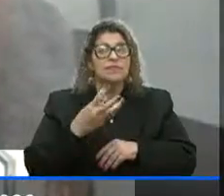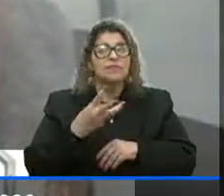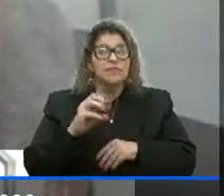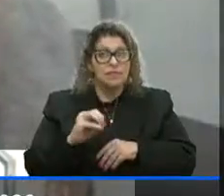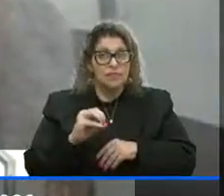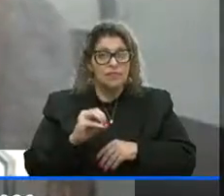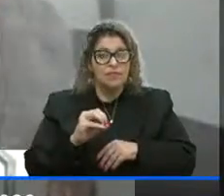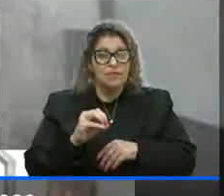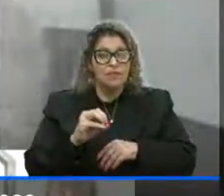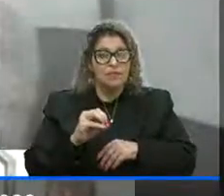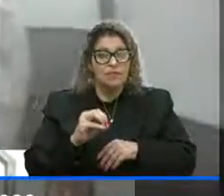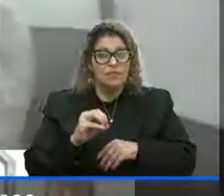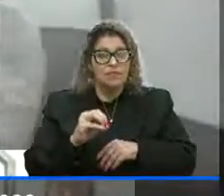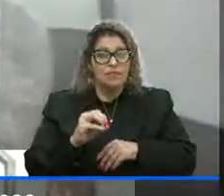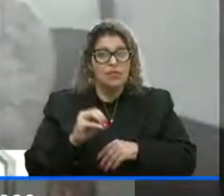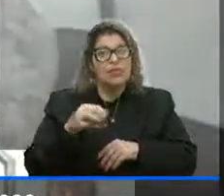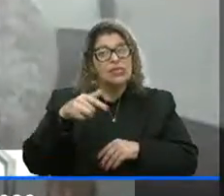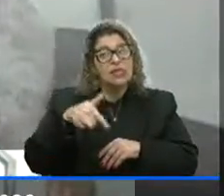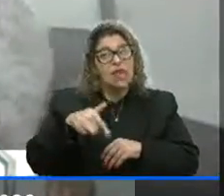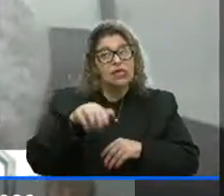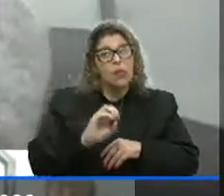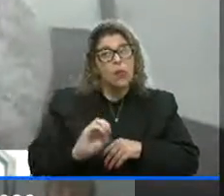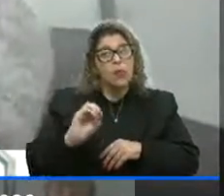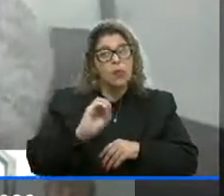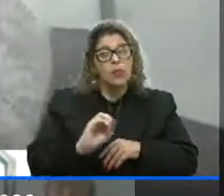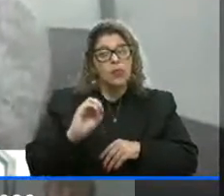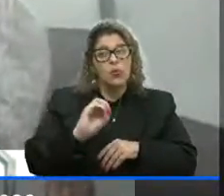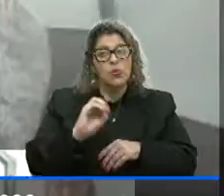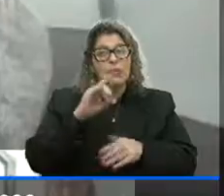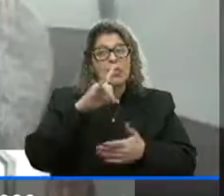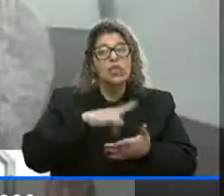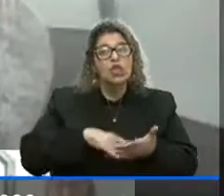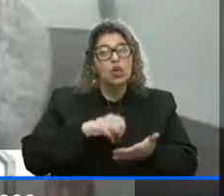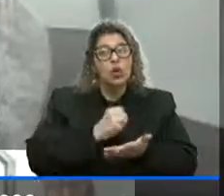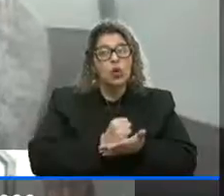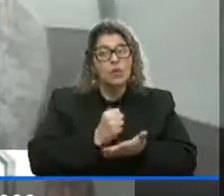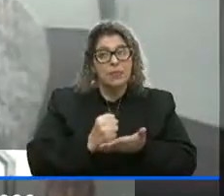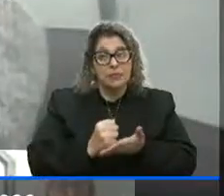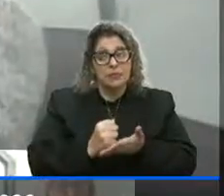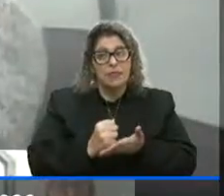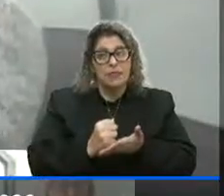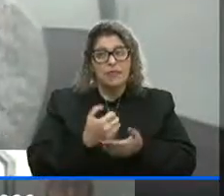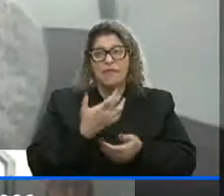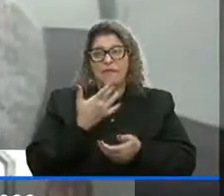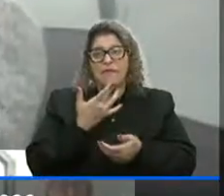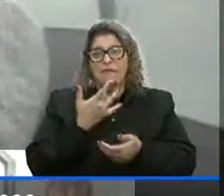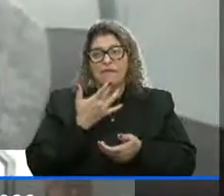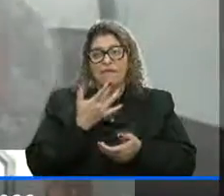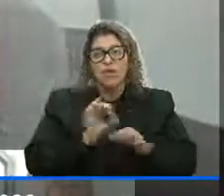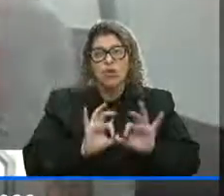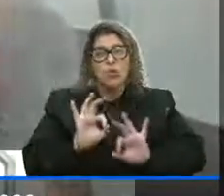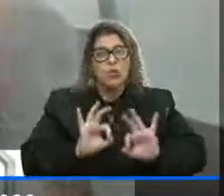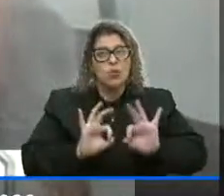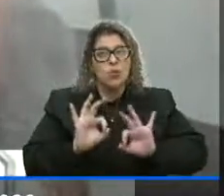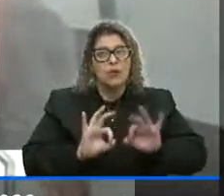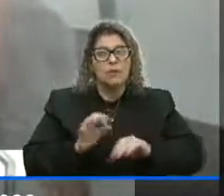30 ou 7 de outubro, neste documento, acho que fica mais fácil para ele se organizar.